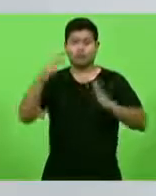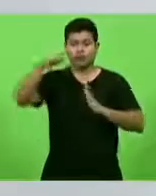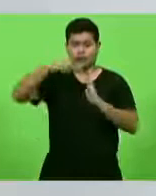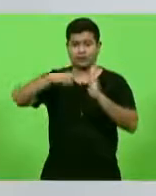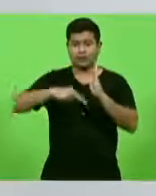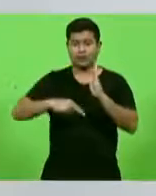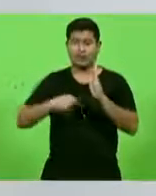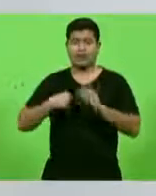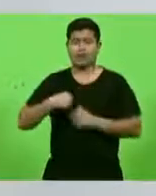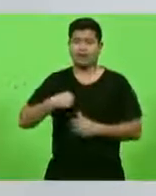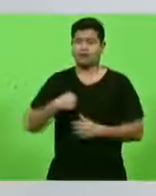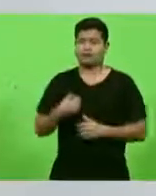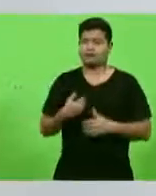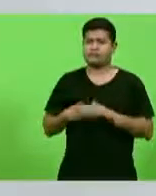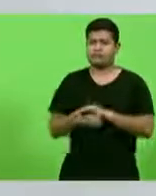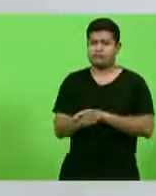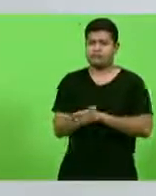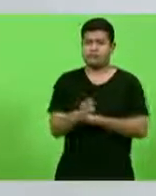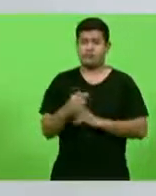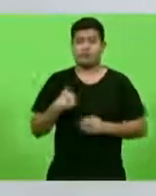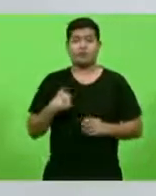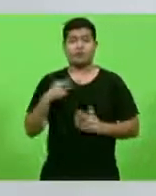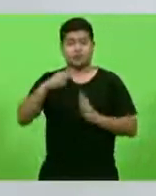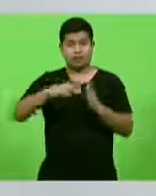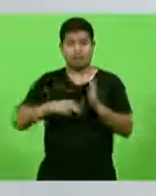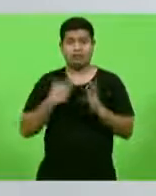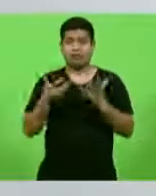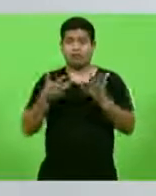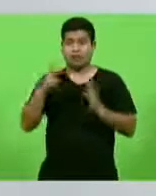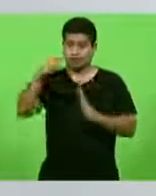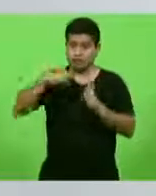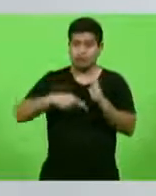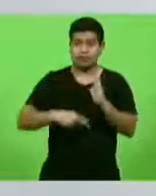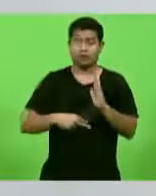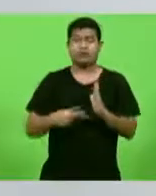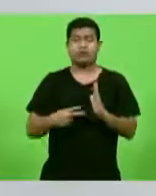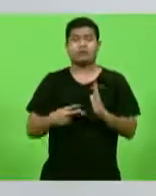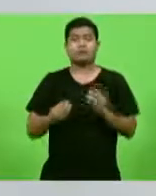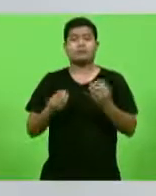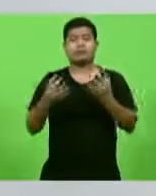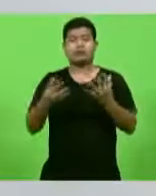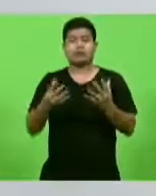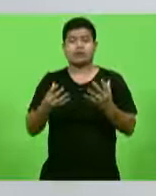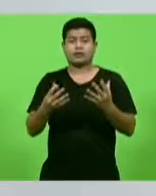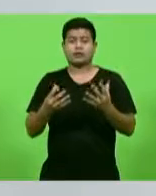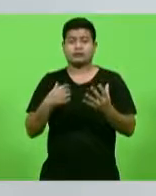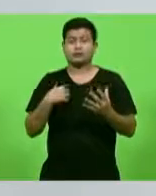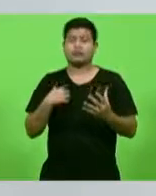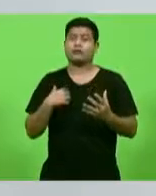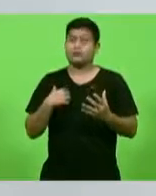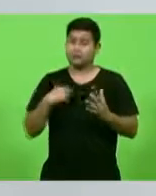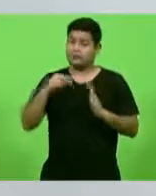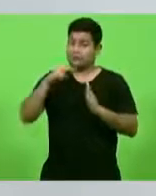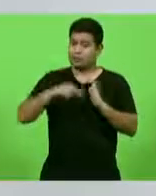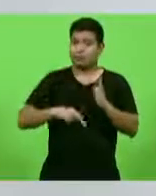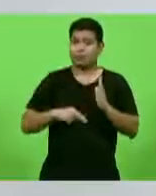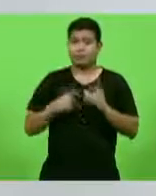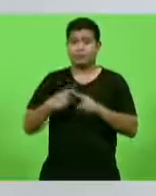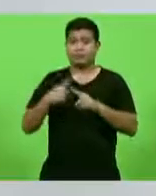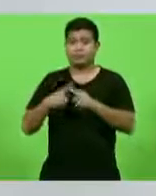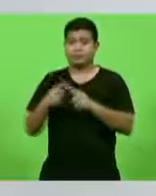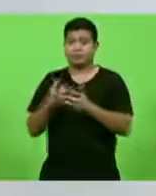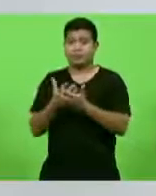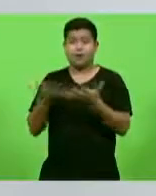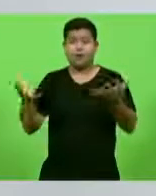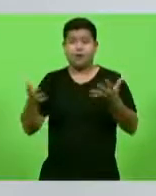ler aqui, eu não costumo ler, mas eu queria ler para não causar nenhum constrangimento para ninguém a